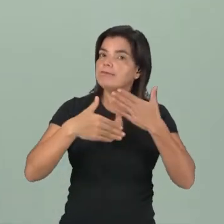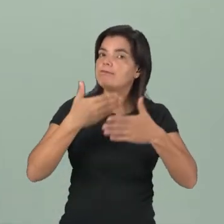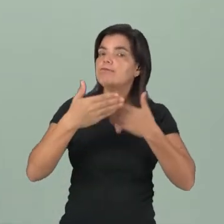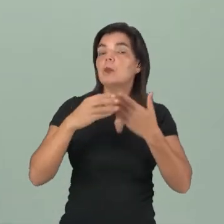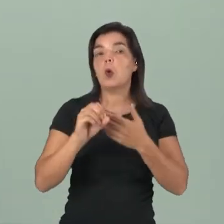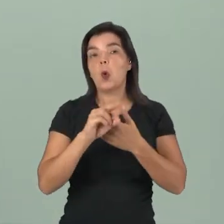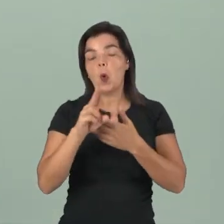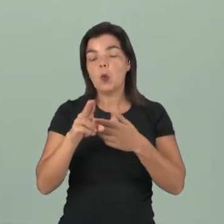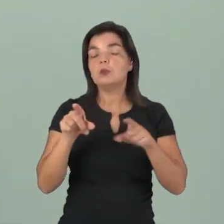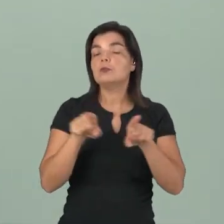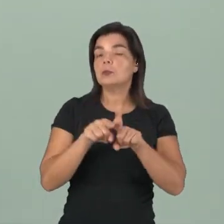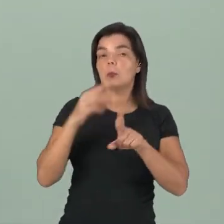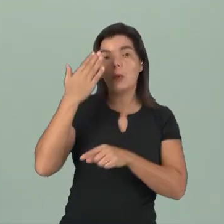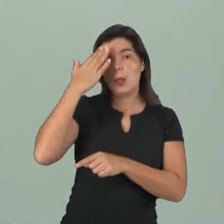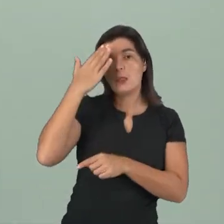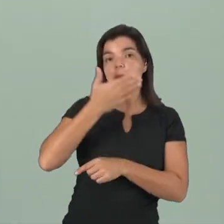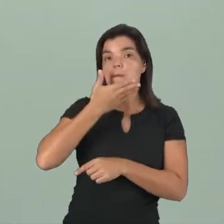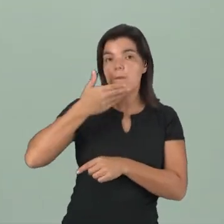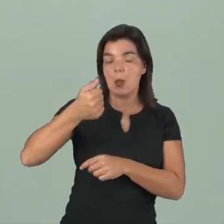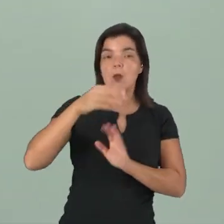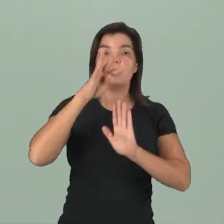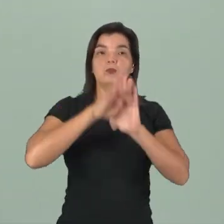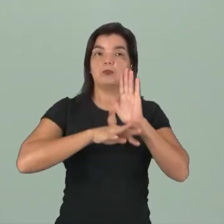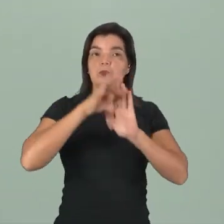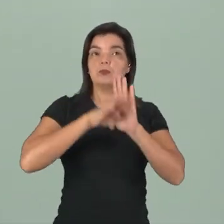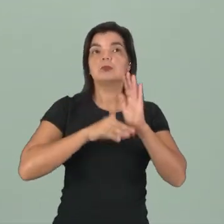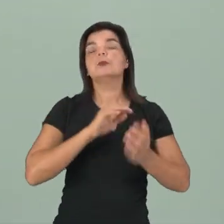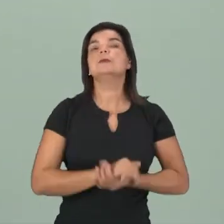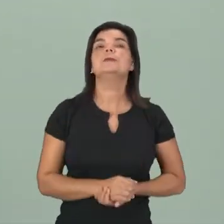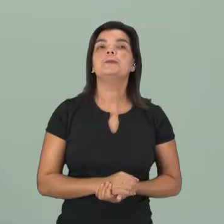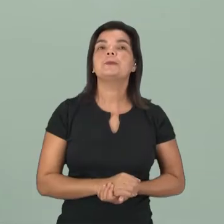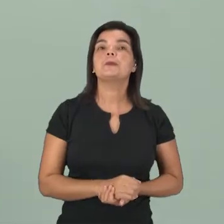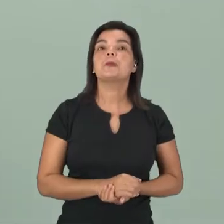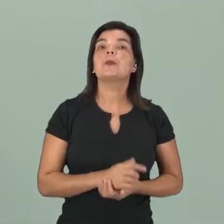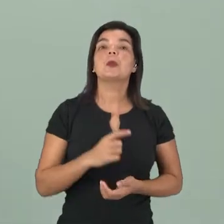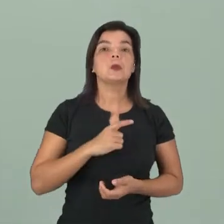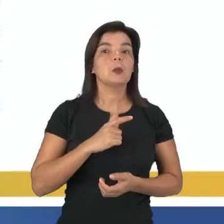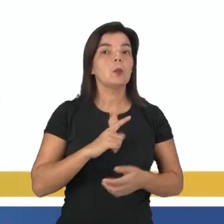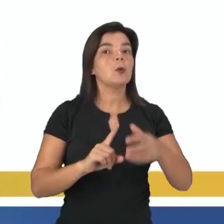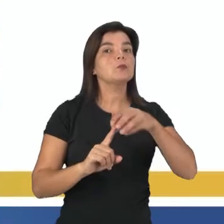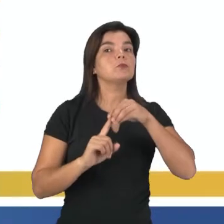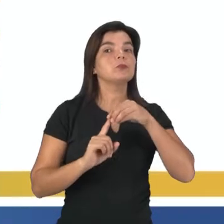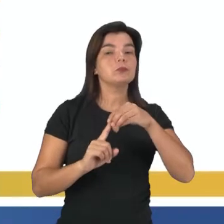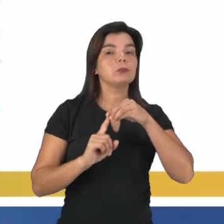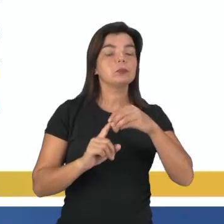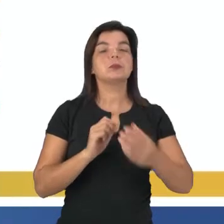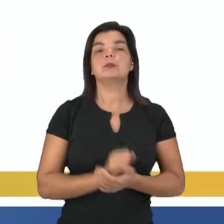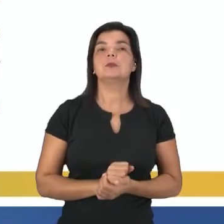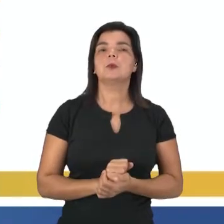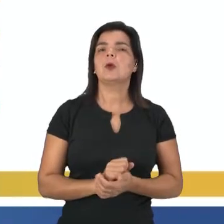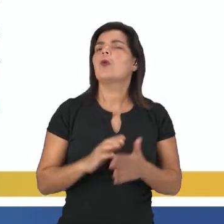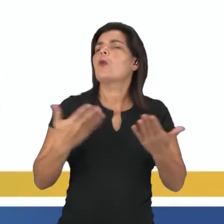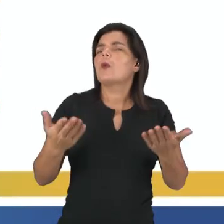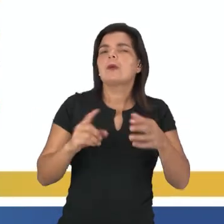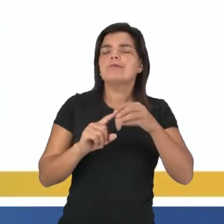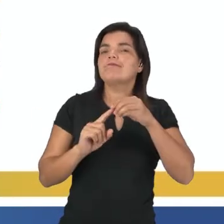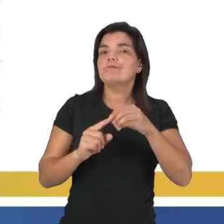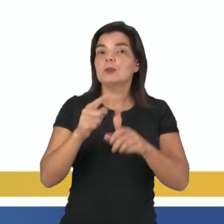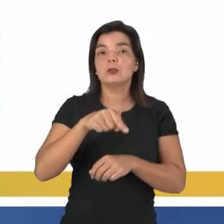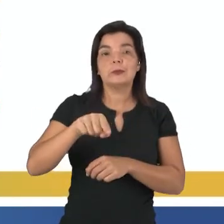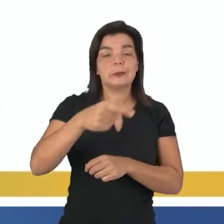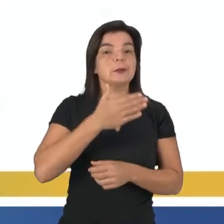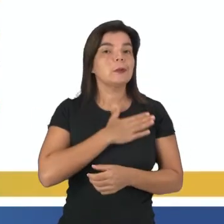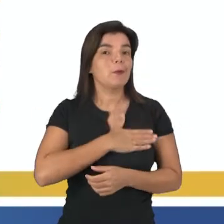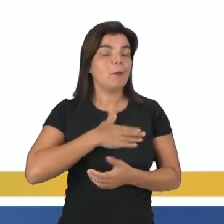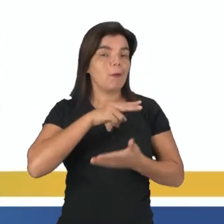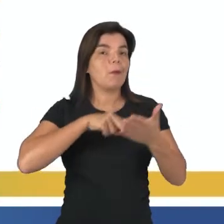desenvolver ou a compreender melhor um texto, tá? E aí eu tenho também os objetivos, né? E aí, qual o objetivo quando você vai